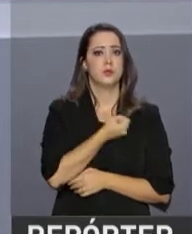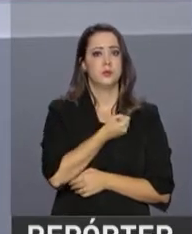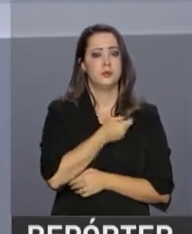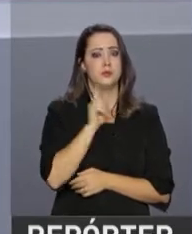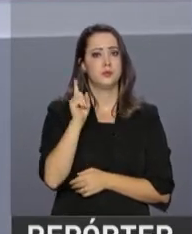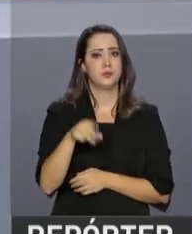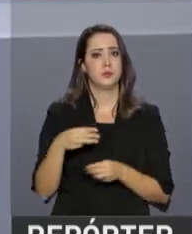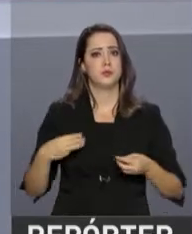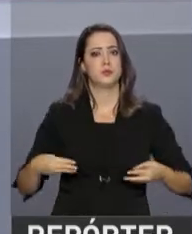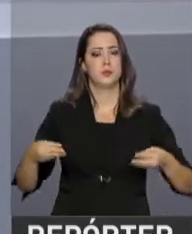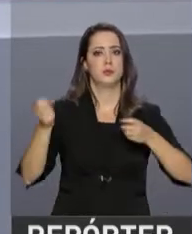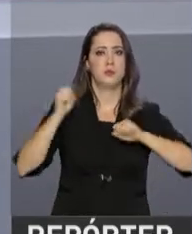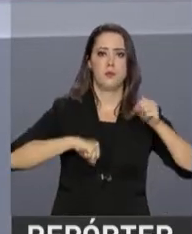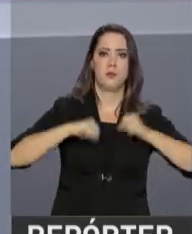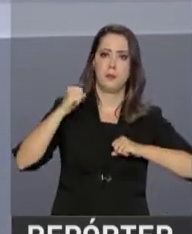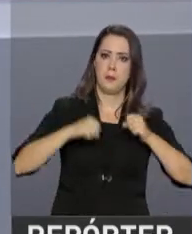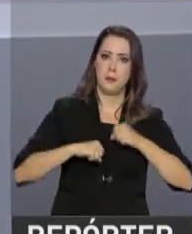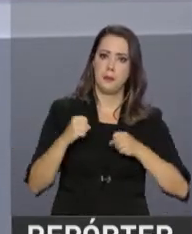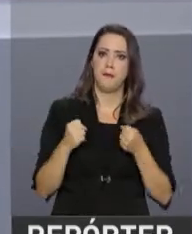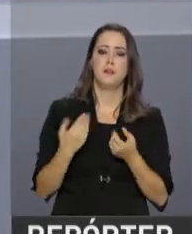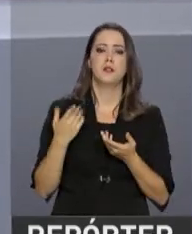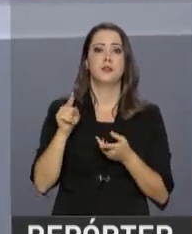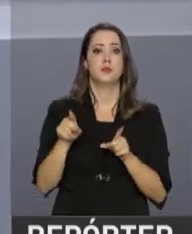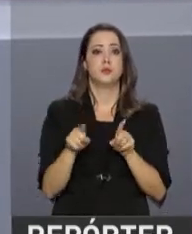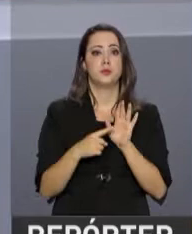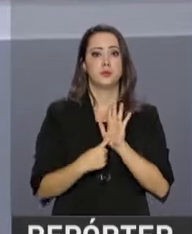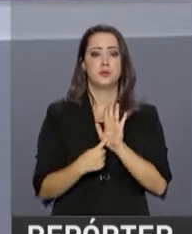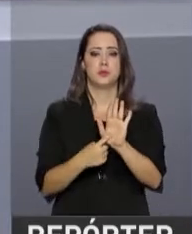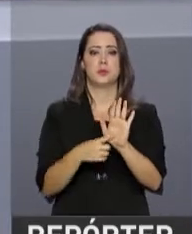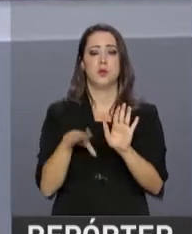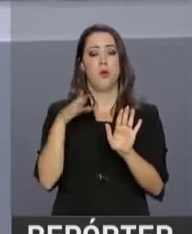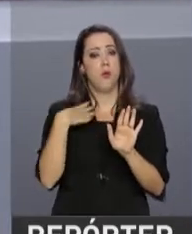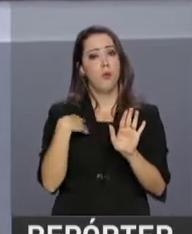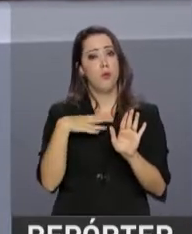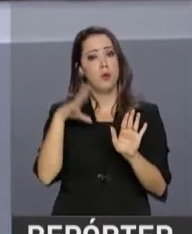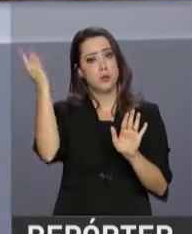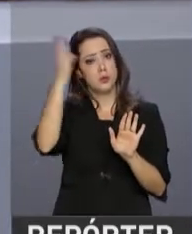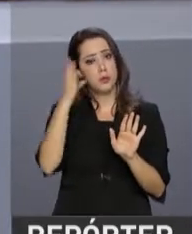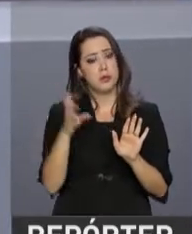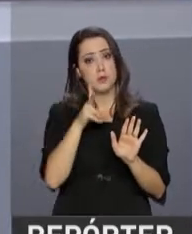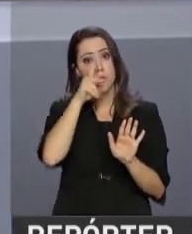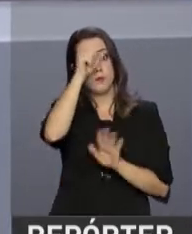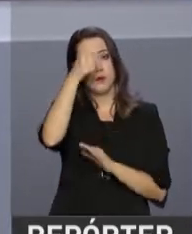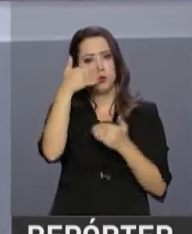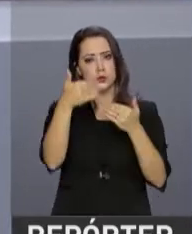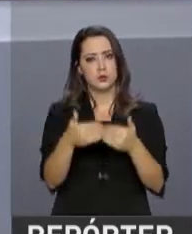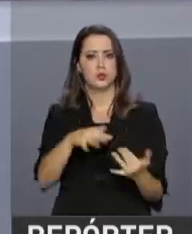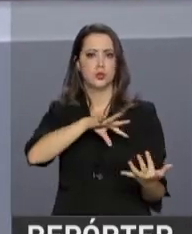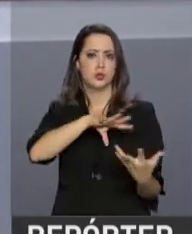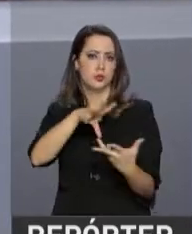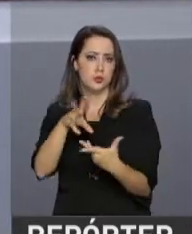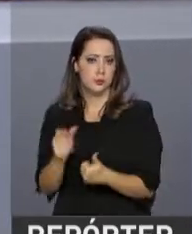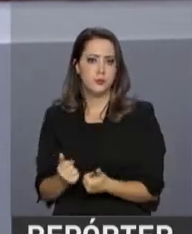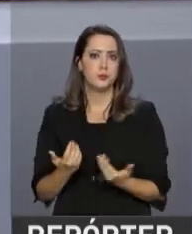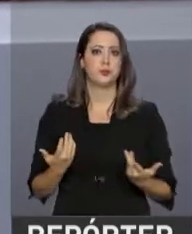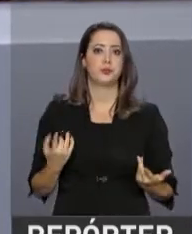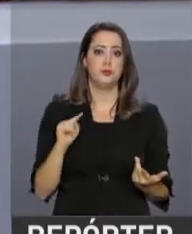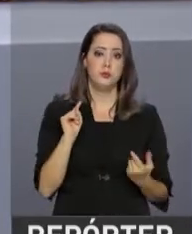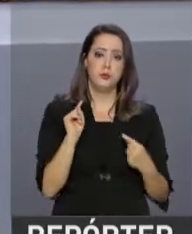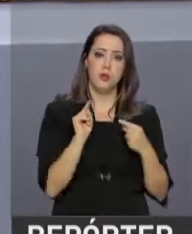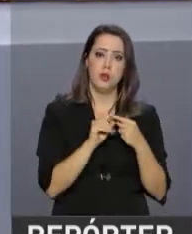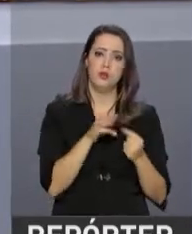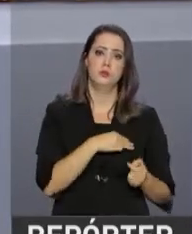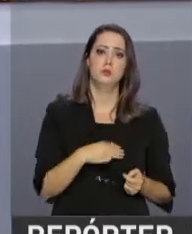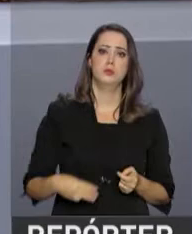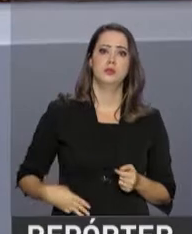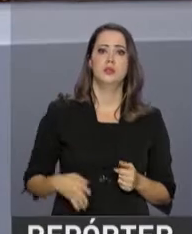os dados são do ministério da indústria e comércio exterior e serviços e mostram o fortalecimento do brasil no mercado internacional de acordo com o